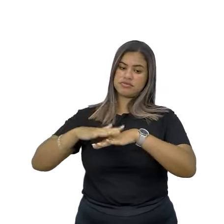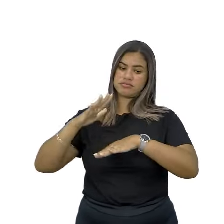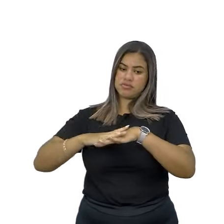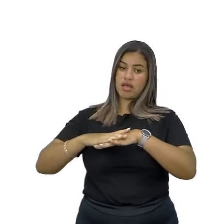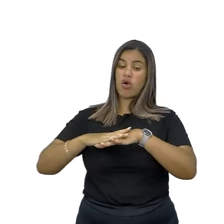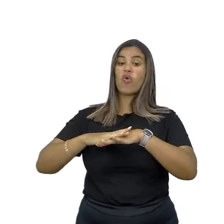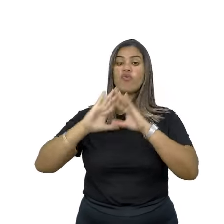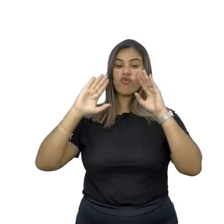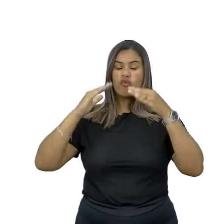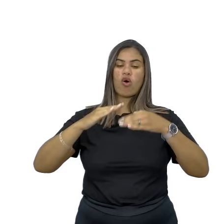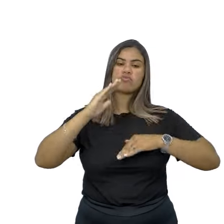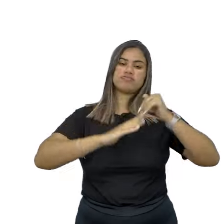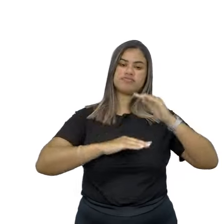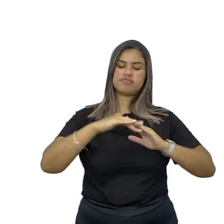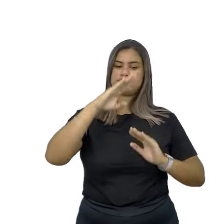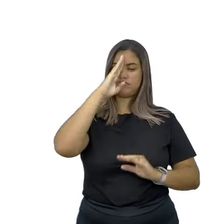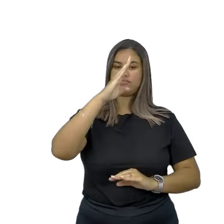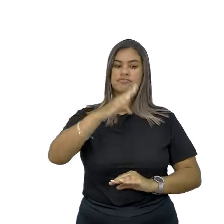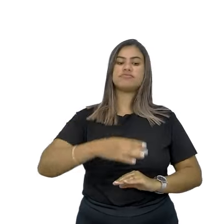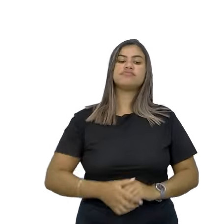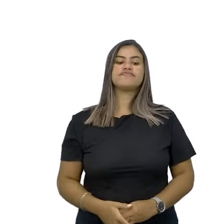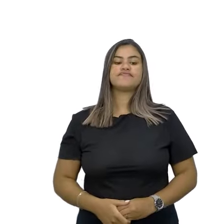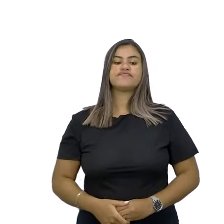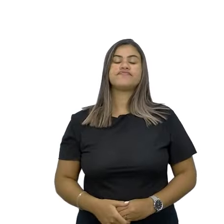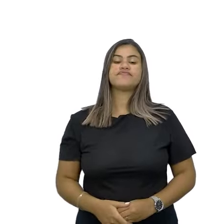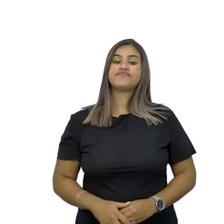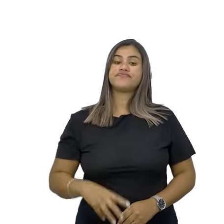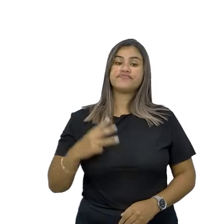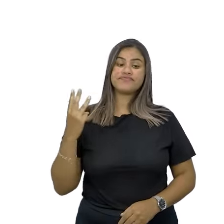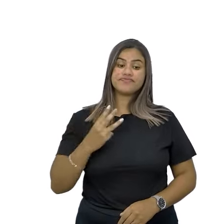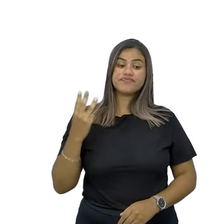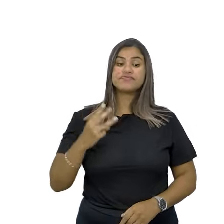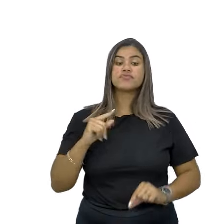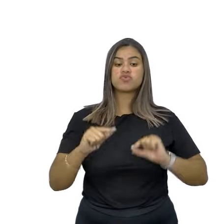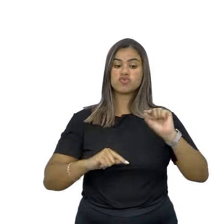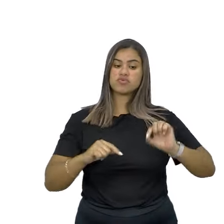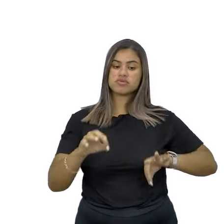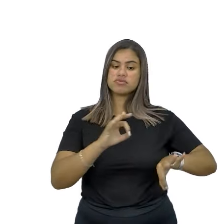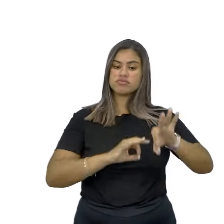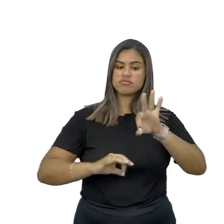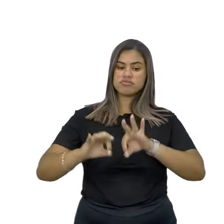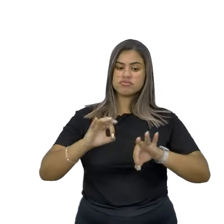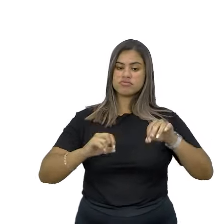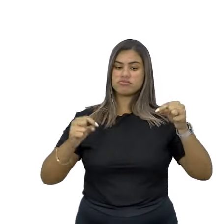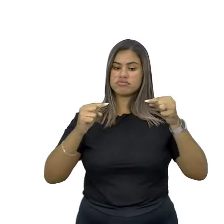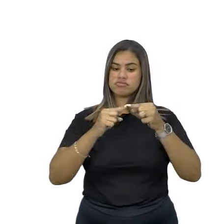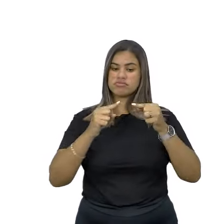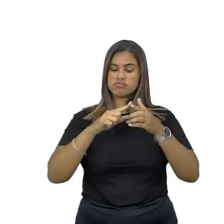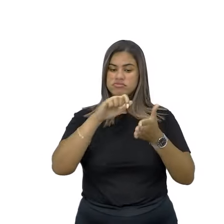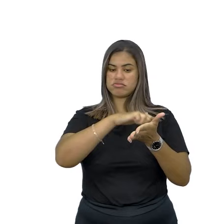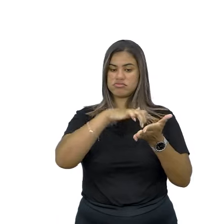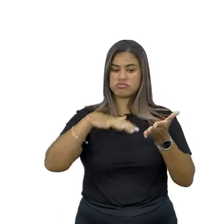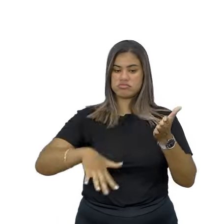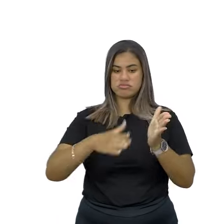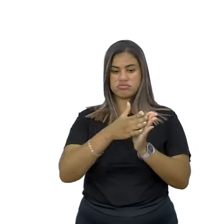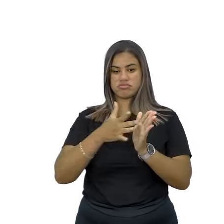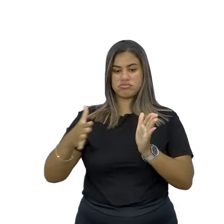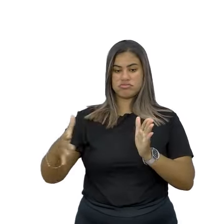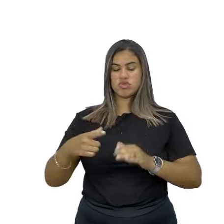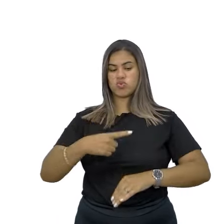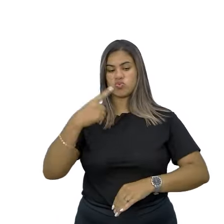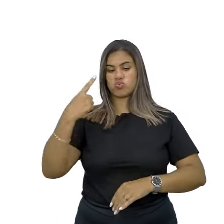habilidades essenciais. E terceiro, planejar a aplicação da sequência de atividades